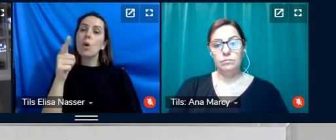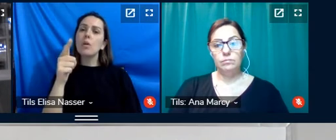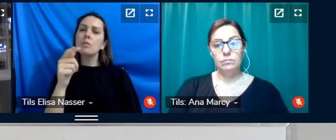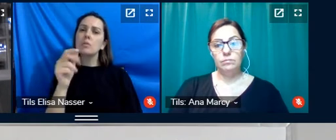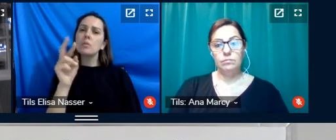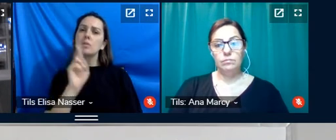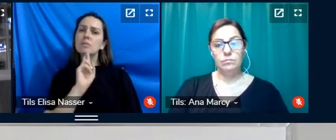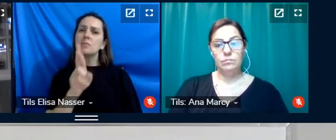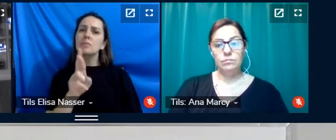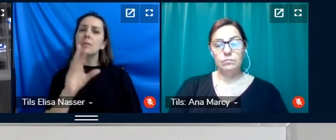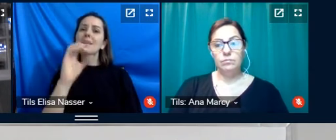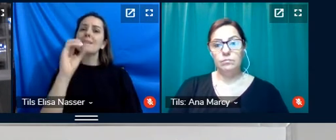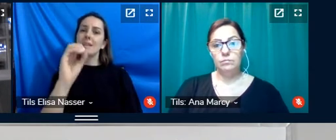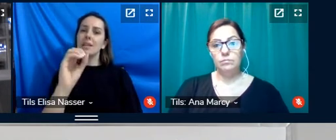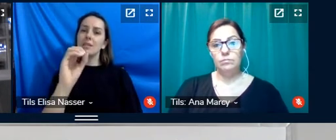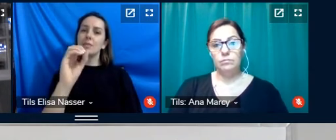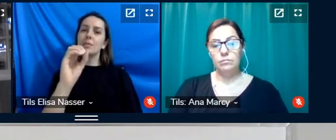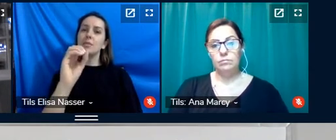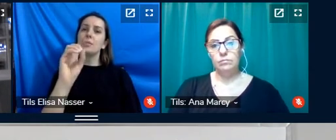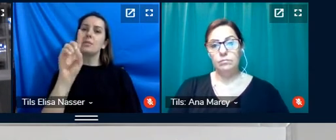40.